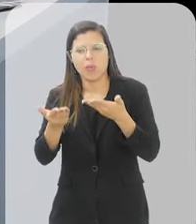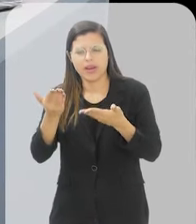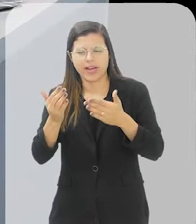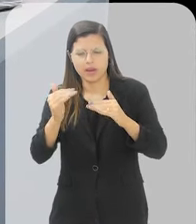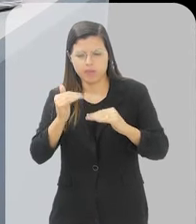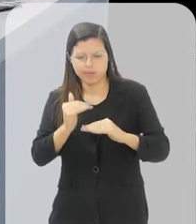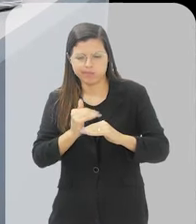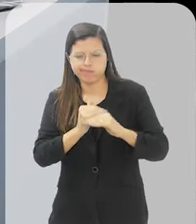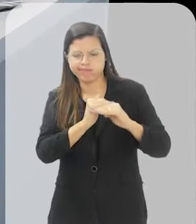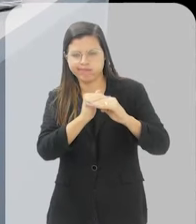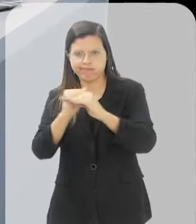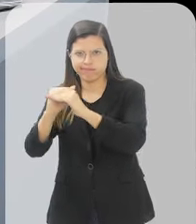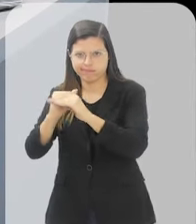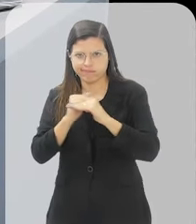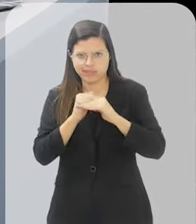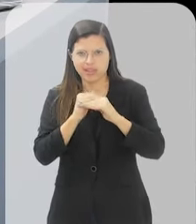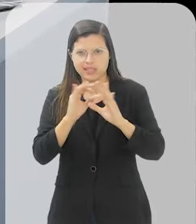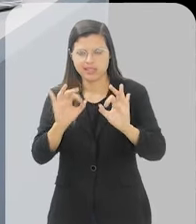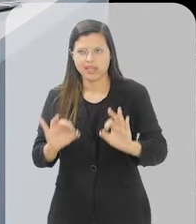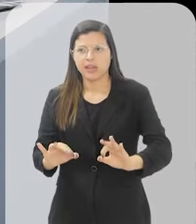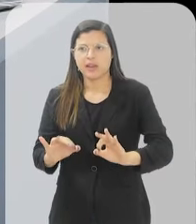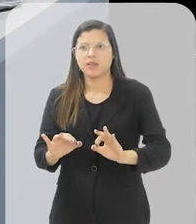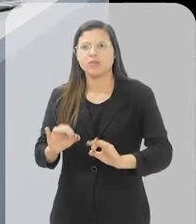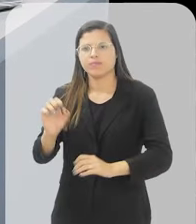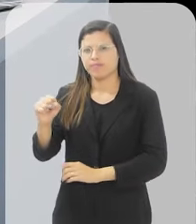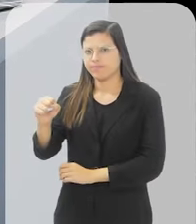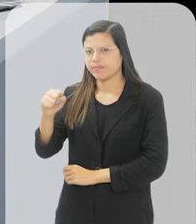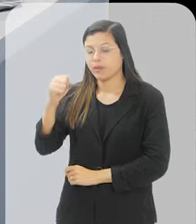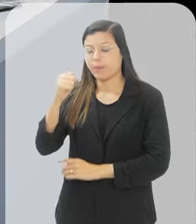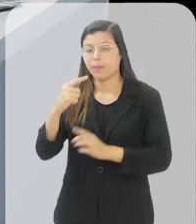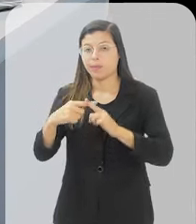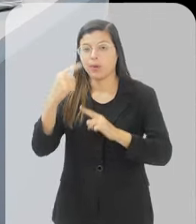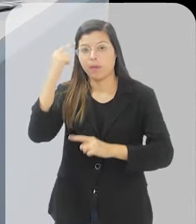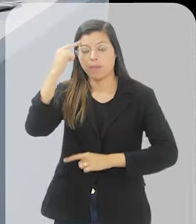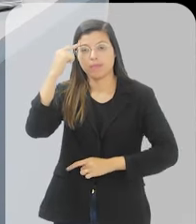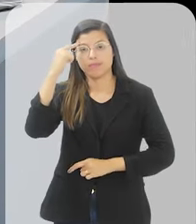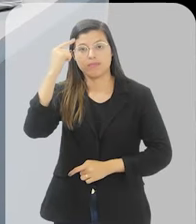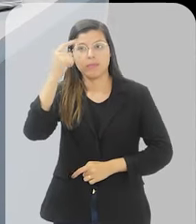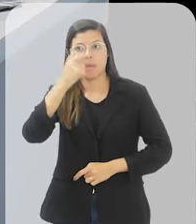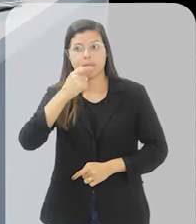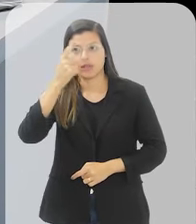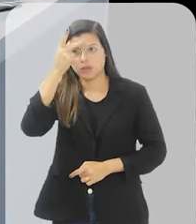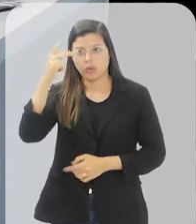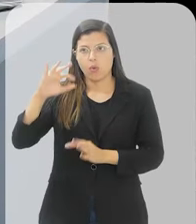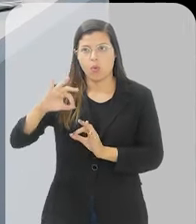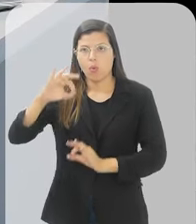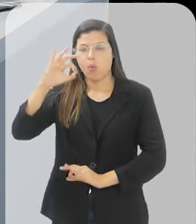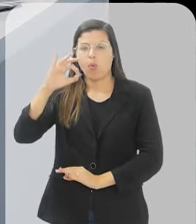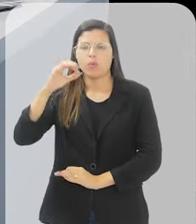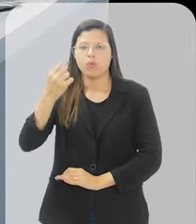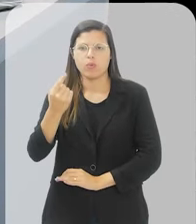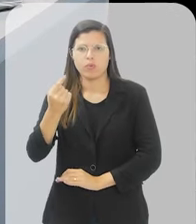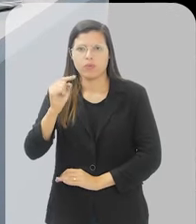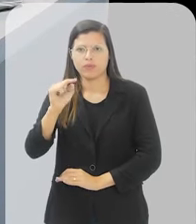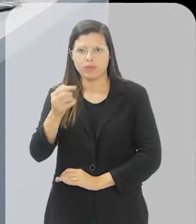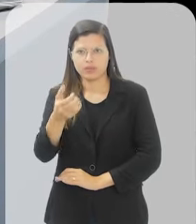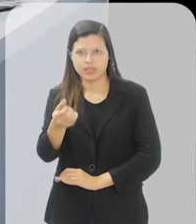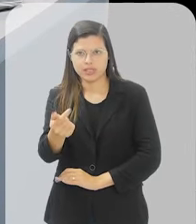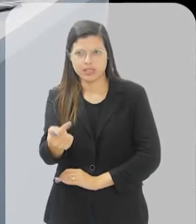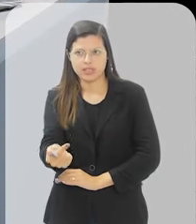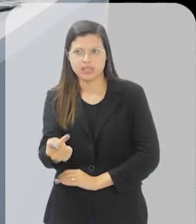seguir uma proporção, né, para dar o equilíbrio na Sim, roupa, né? porque eu penso da seguinte forma. Eu sou uma pessoa que tem